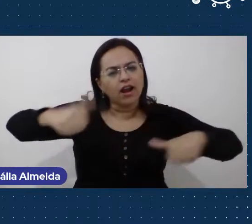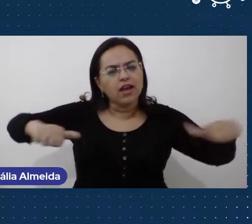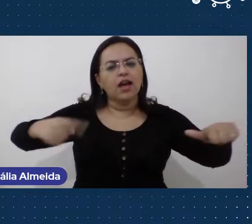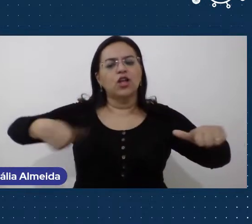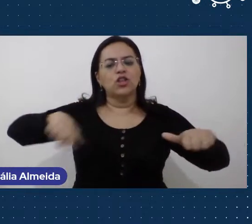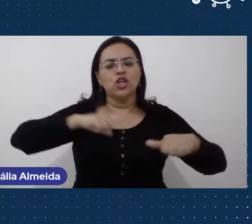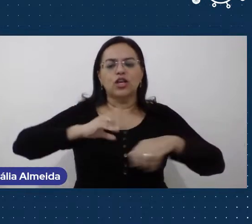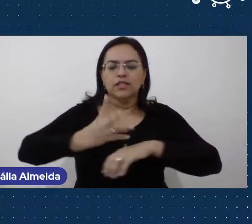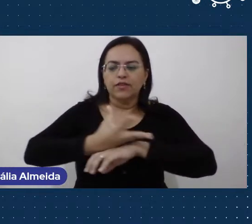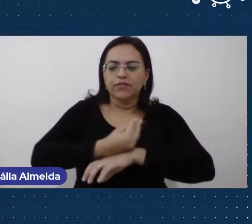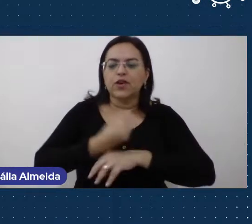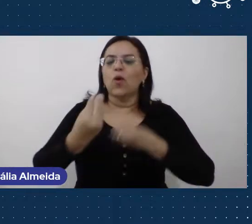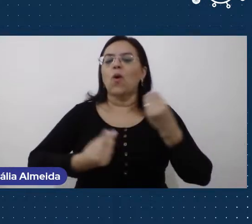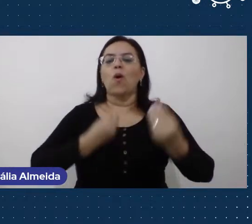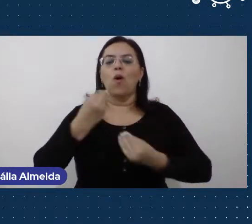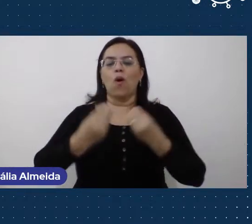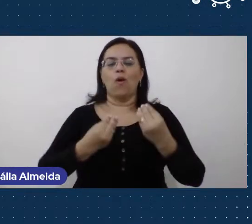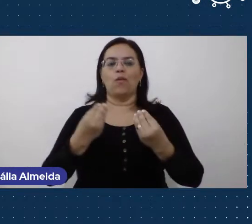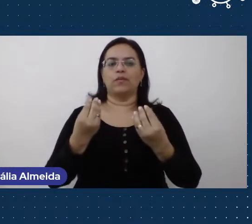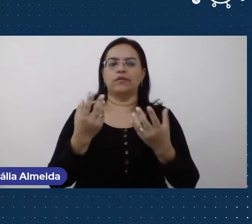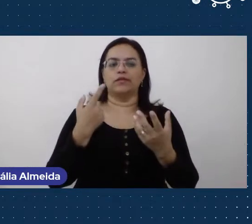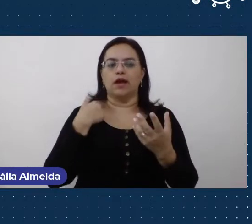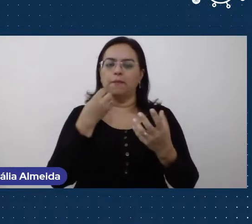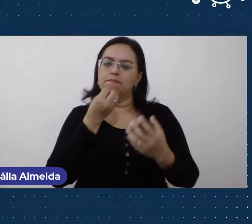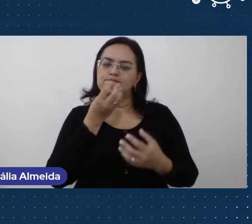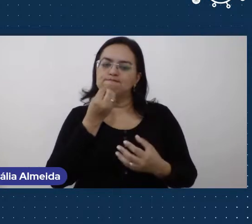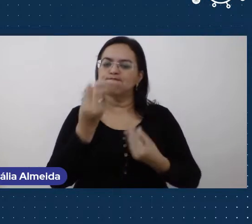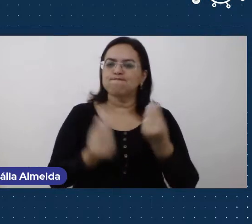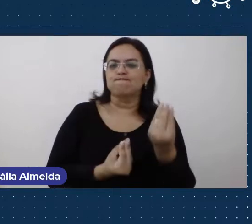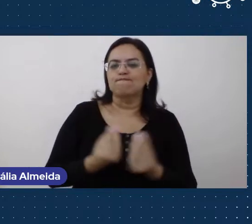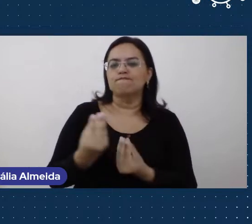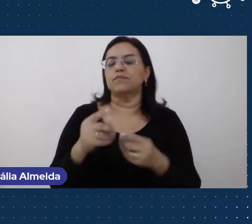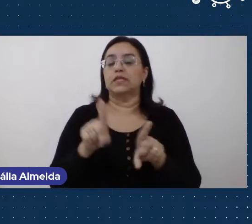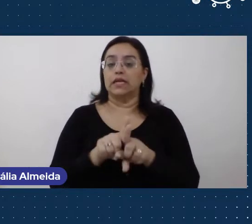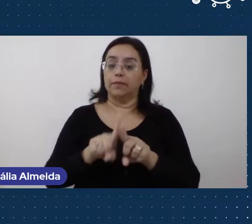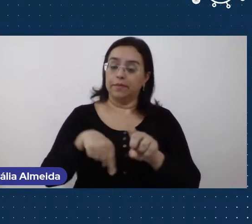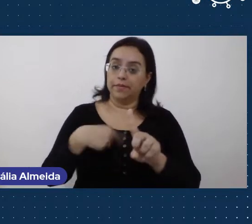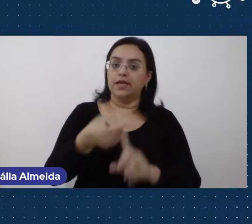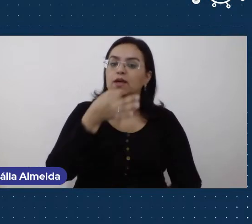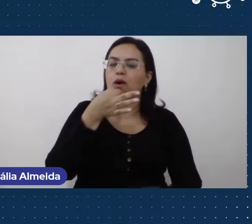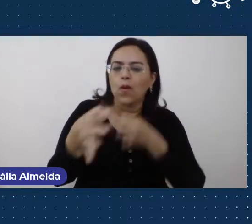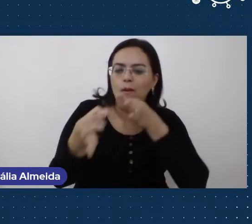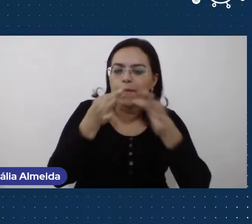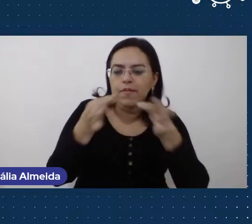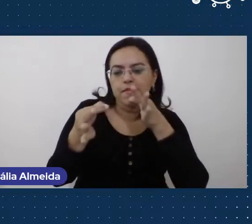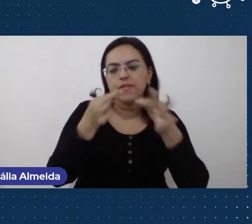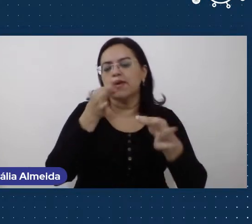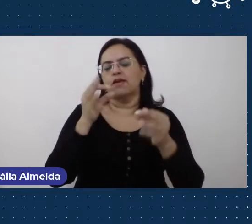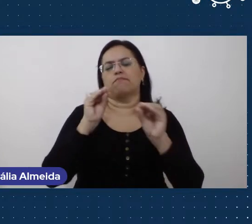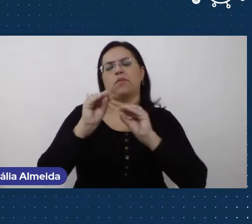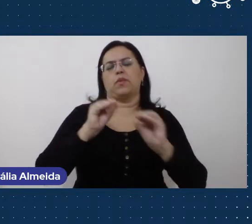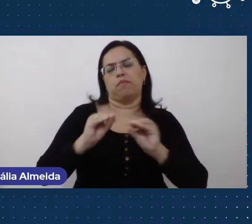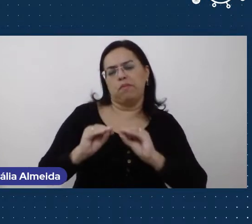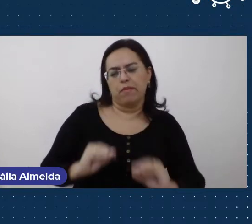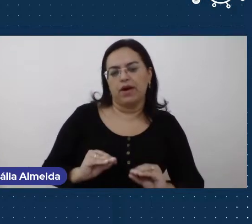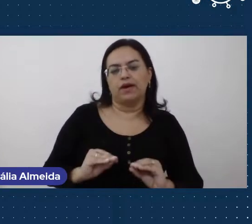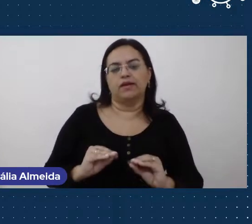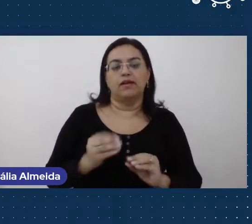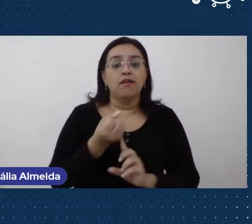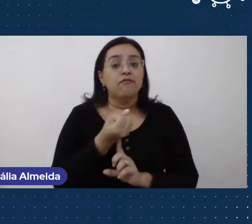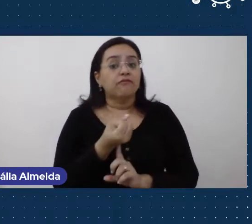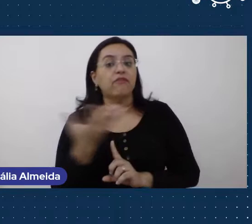nosso evento, avaliar como está o nosso sinal e também de fazer sugestões. Muito da nossa programação, dos nossos conteúdos,